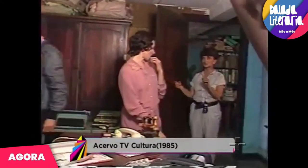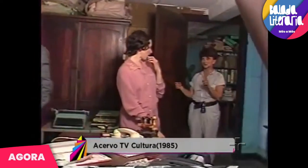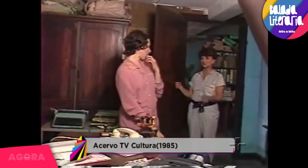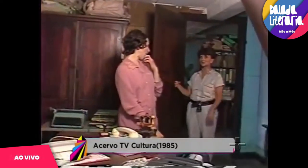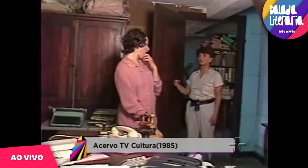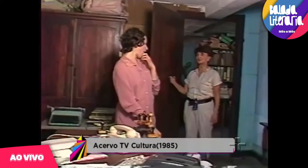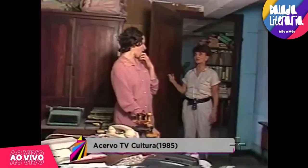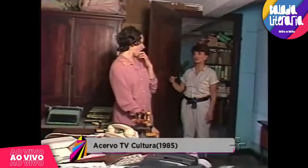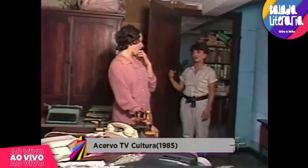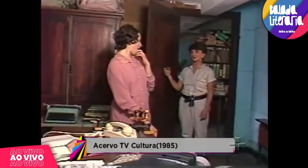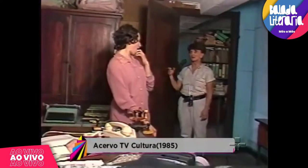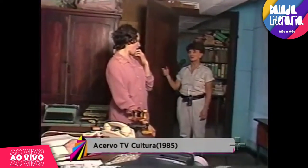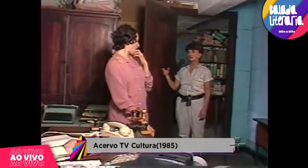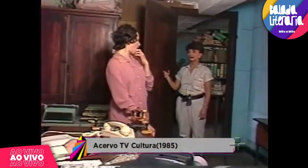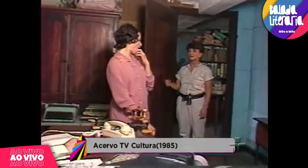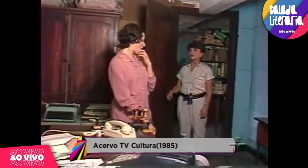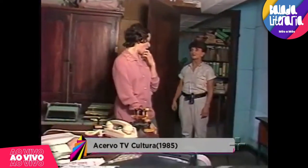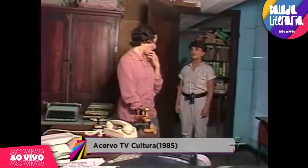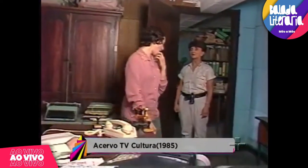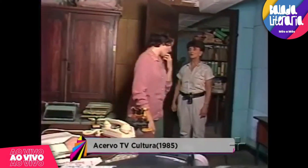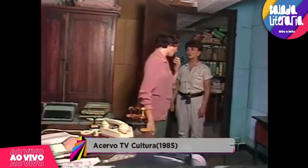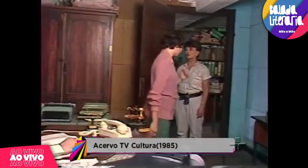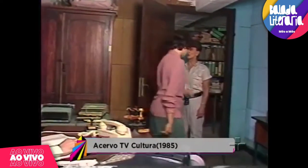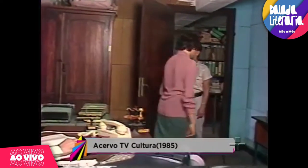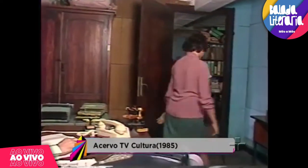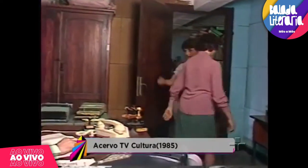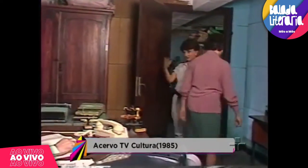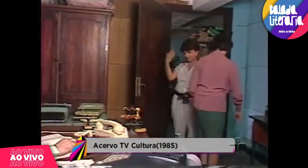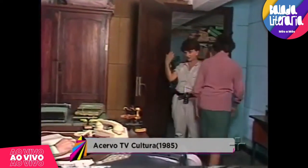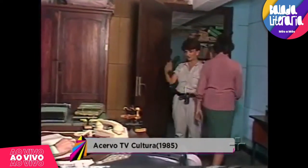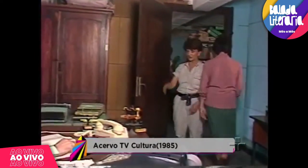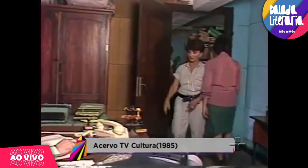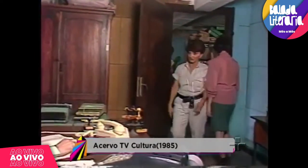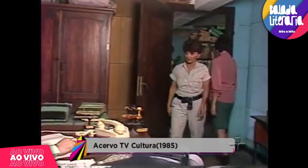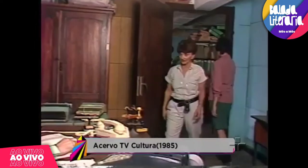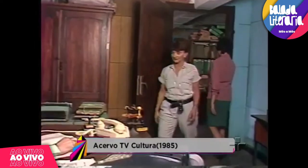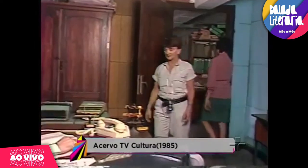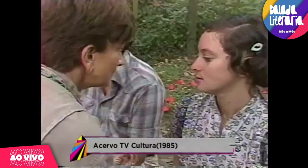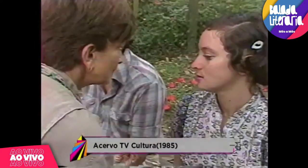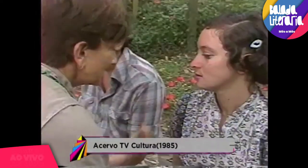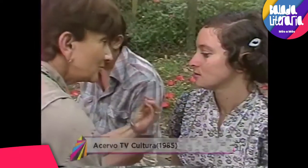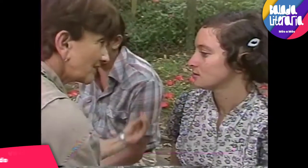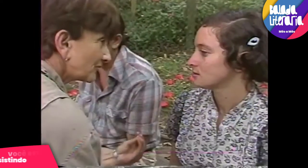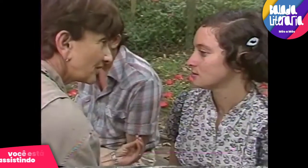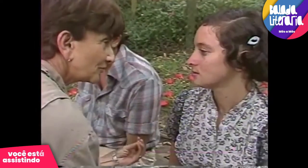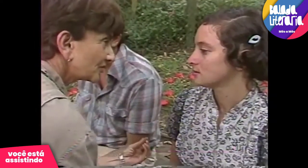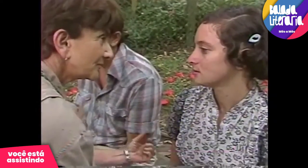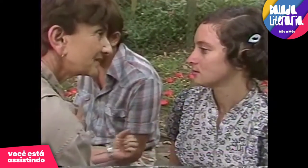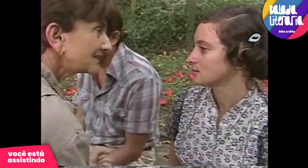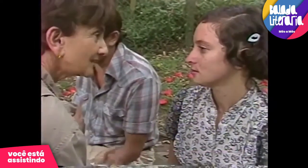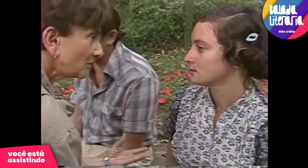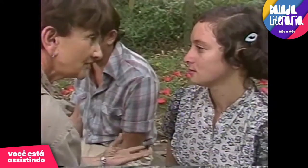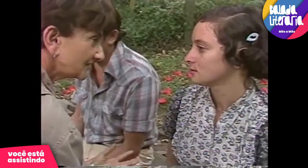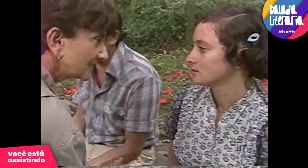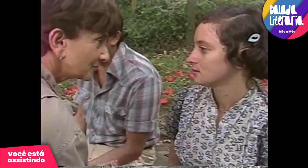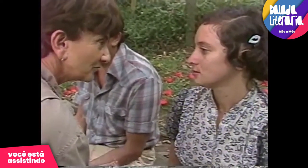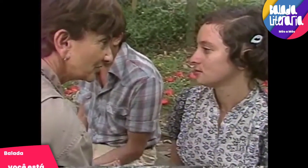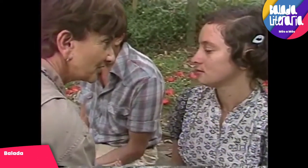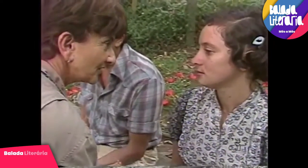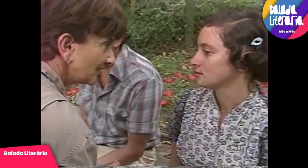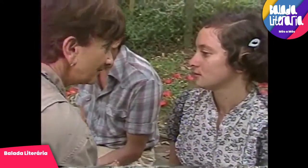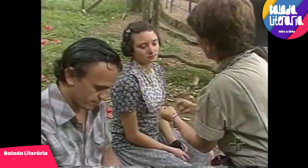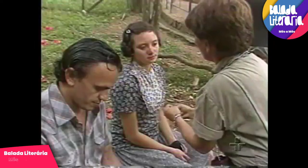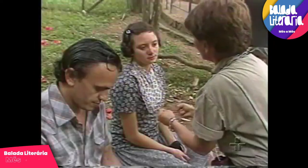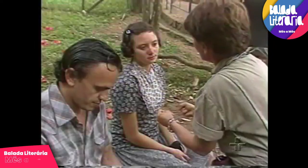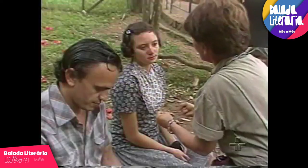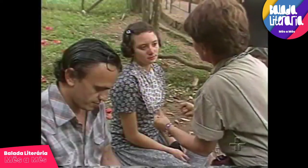seu Raimundo que você disse, você pode dizer aqui, olha. Uhum. Seu Raimundo, aí ele faz um sinal, você vê. Mas ele não quer ficar com você, mas ele tem dó de dizer isso pra